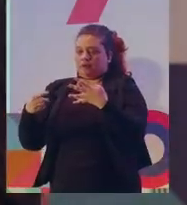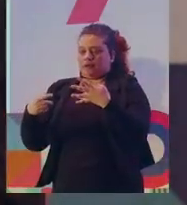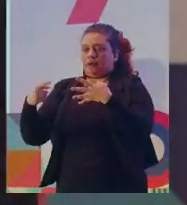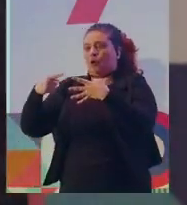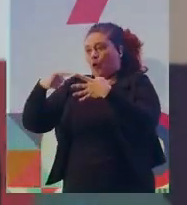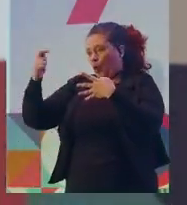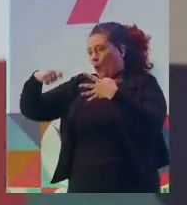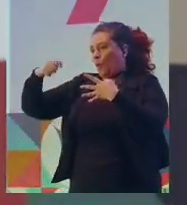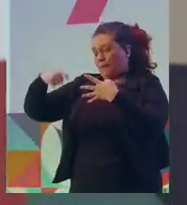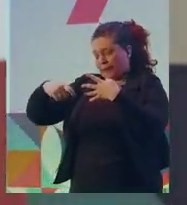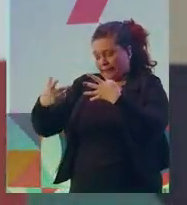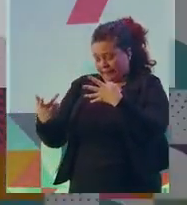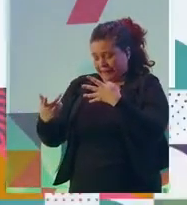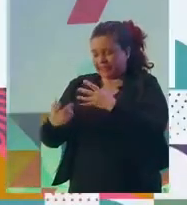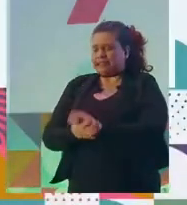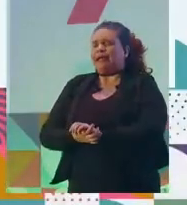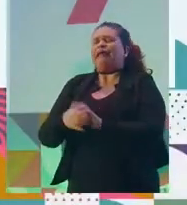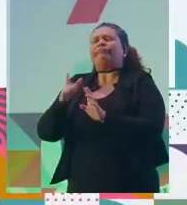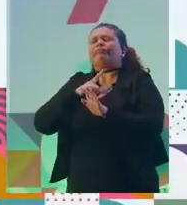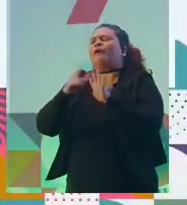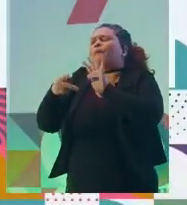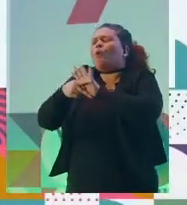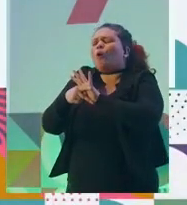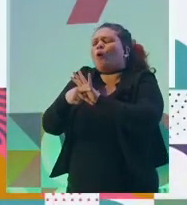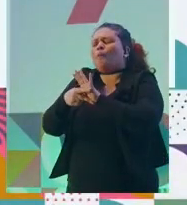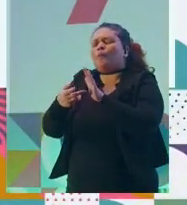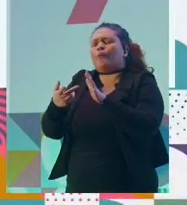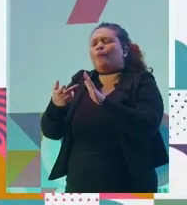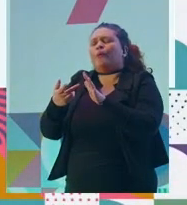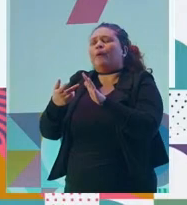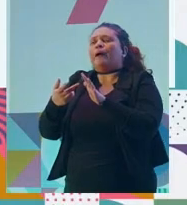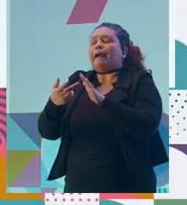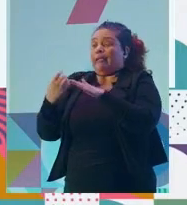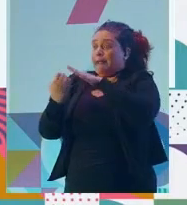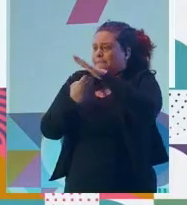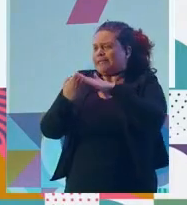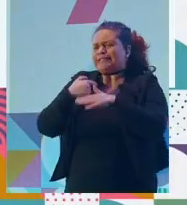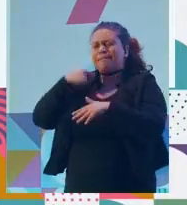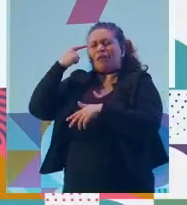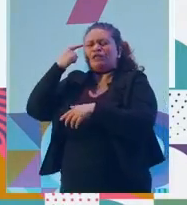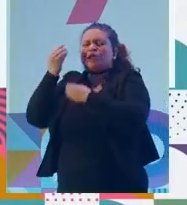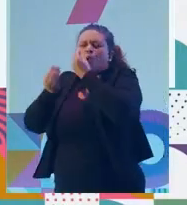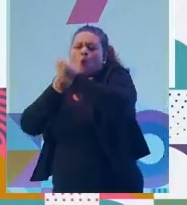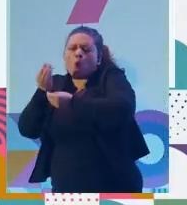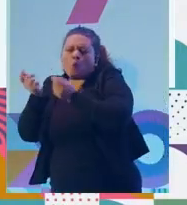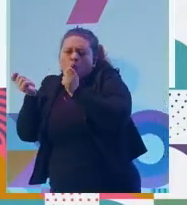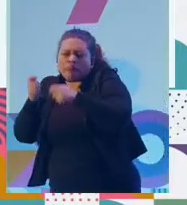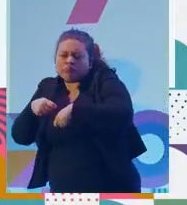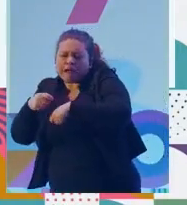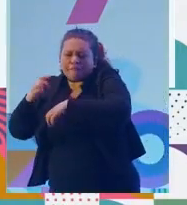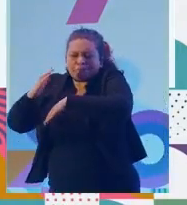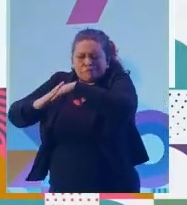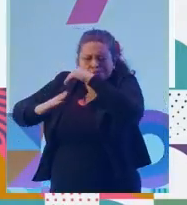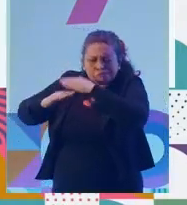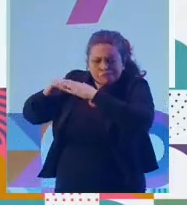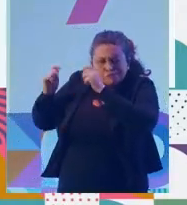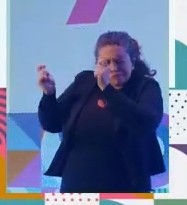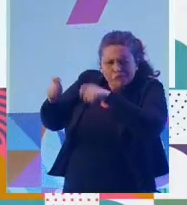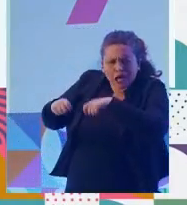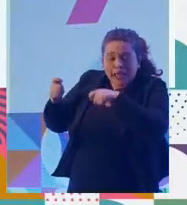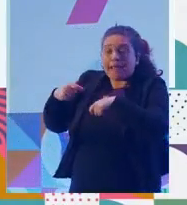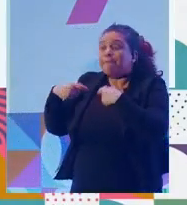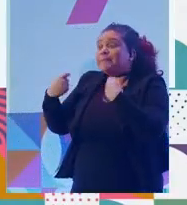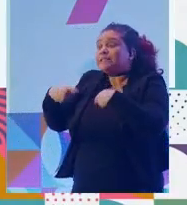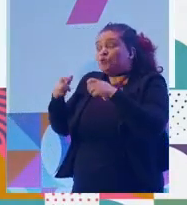Para que uma organização a gente possa falar de capacidades, tem que estar claras, identificadas e definidas.